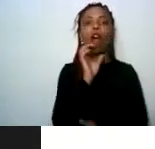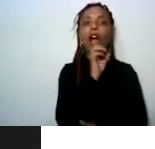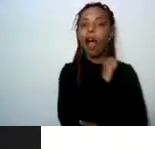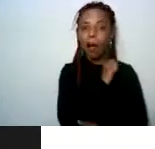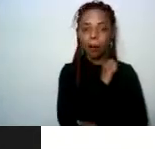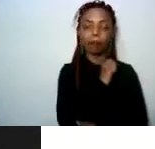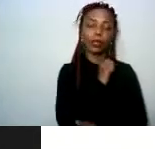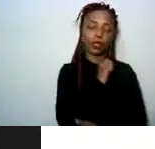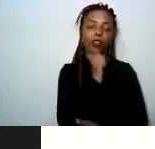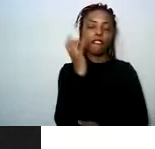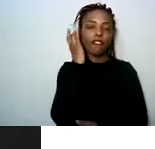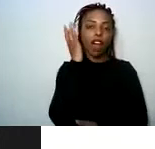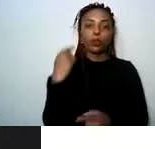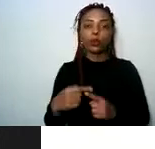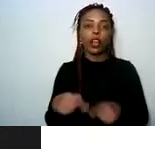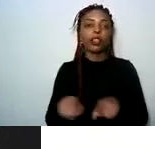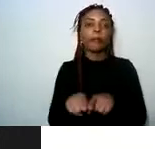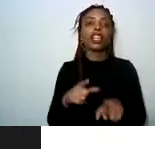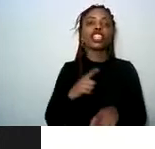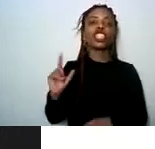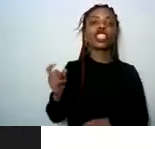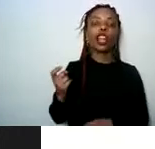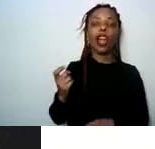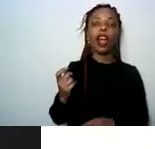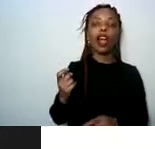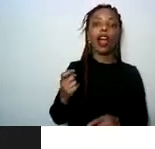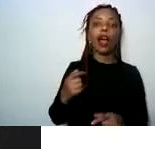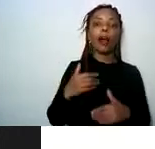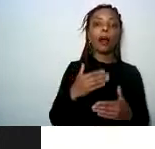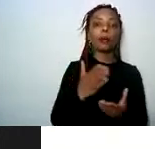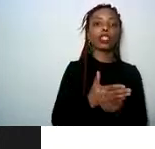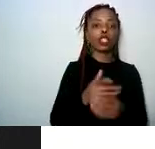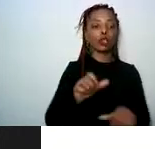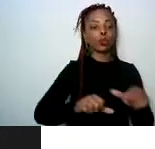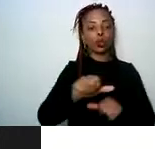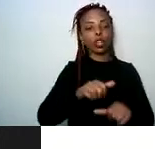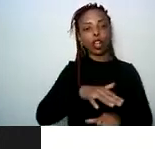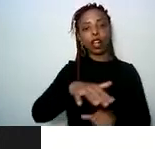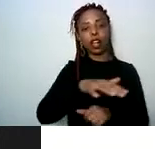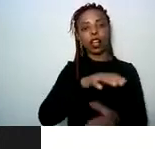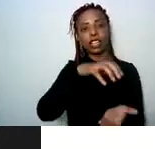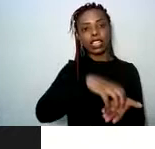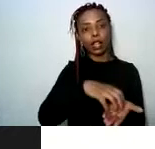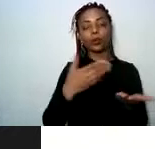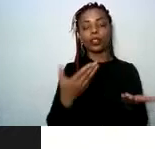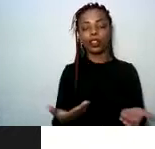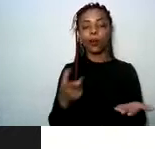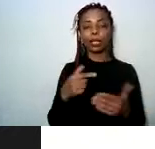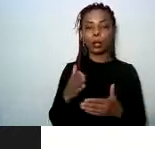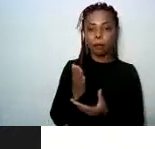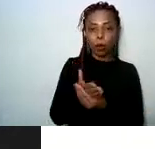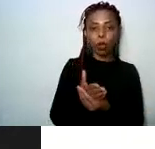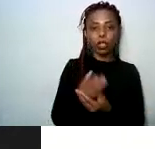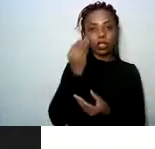porque estavam ocorrendo processos de alteração dessa região do centro, então, esse processo vem para tentar bloquear a